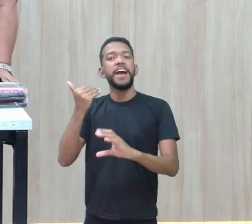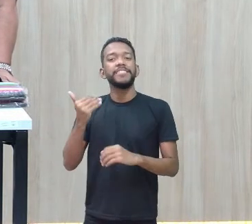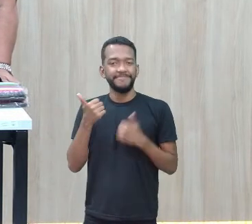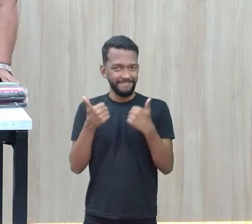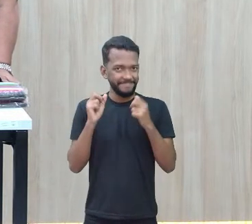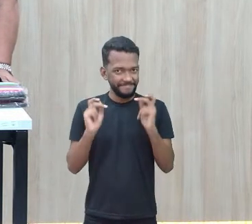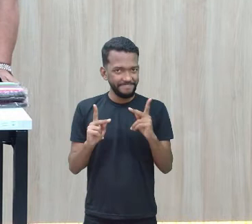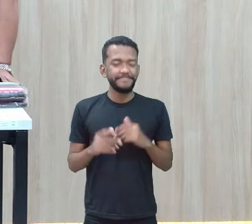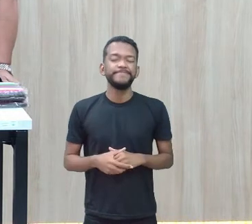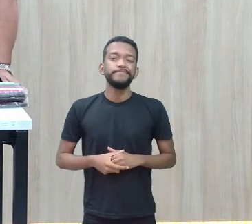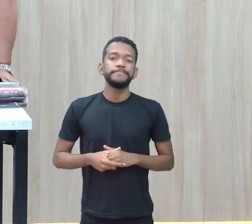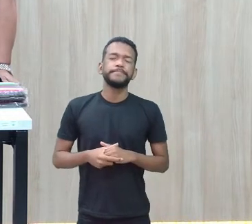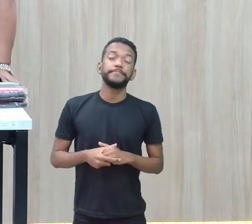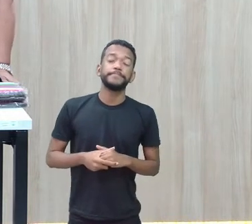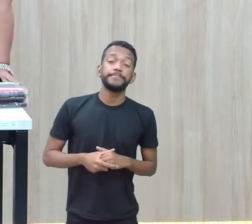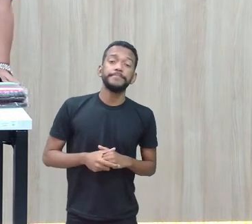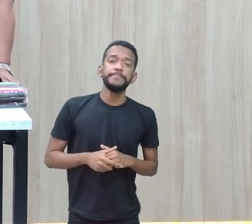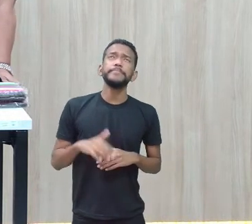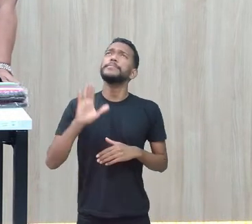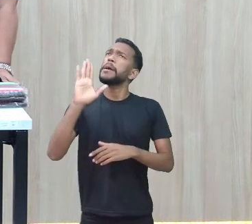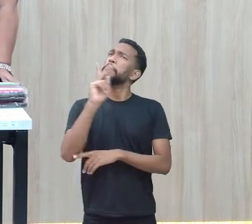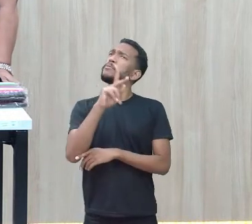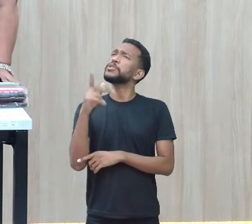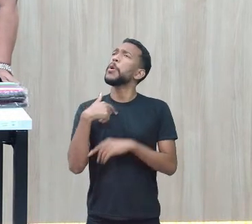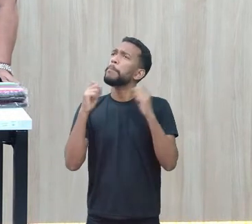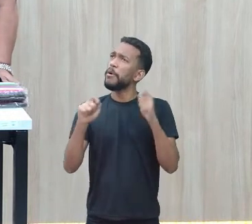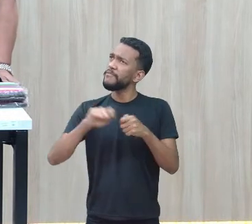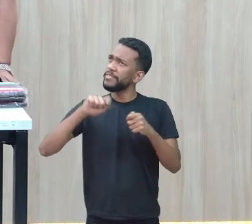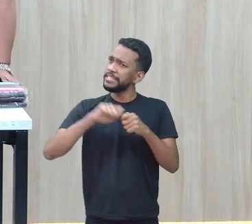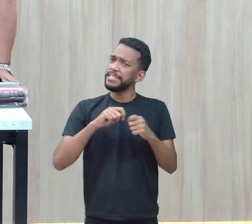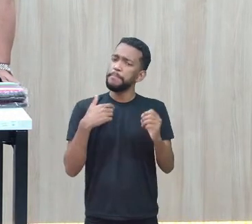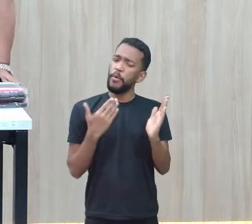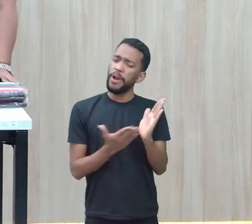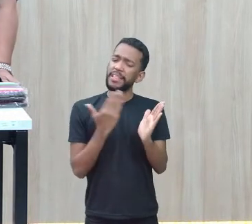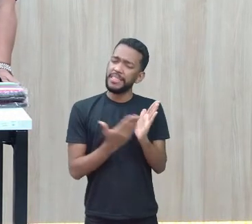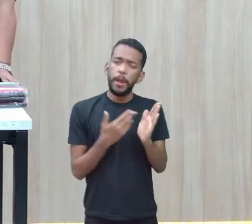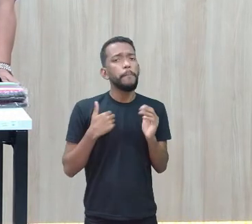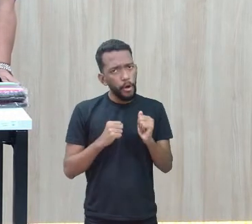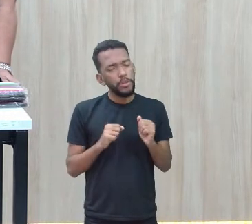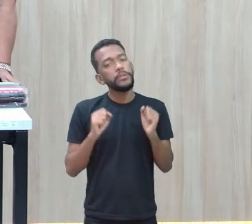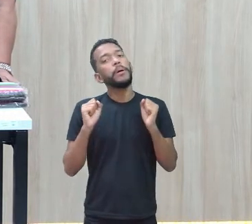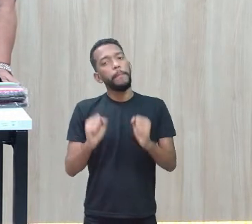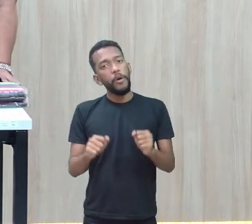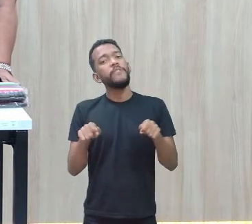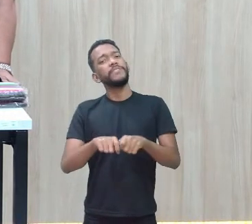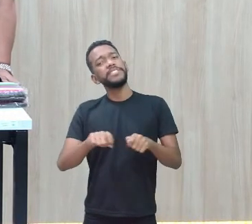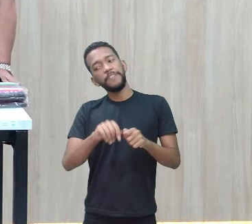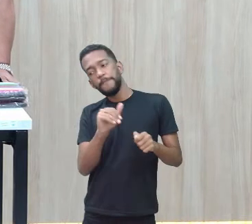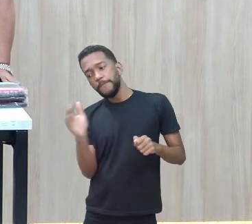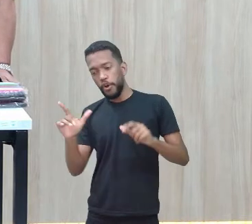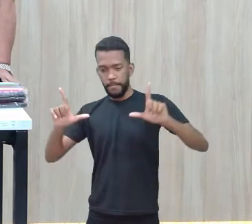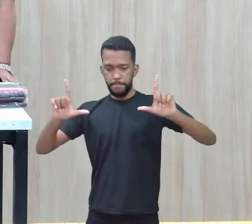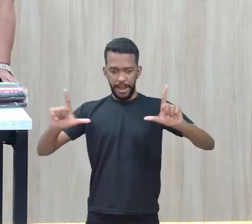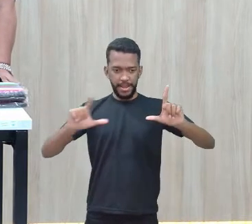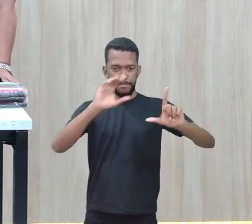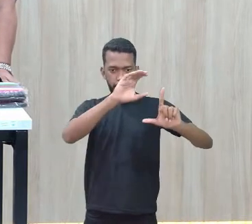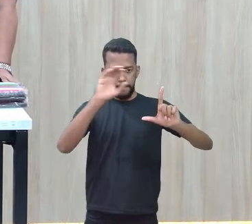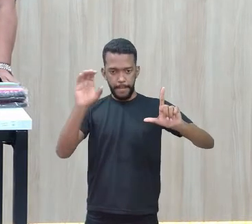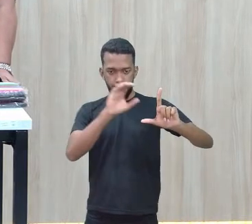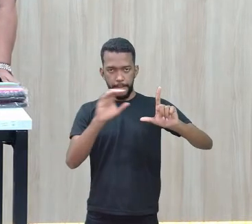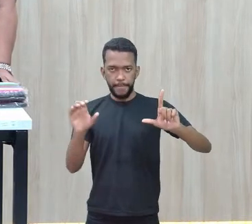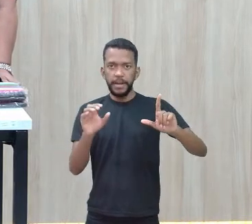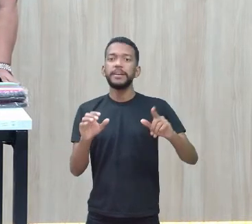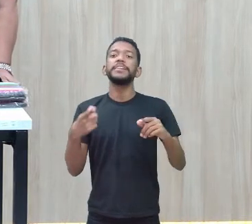enviar. Não é isso? Professor, eu posso fazer isso no caderno? Pode fazer numa folha à parte e leva lá para a sala de